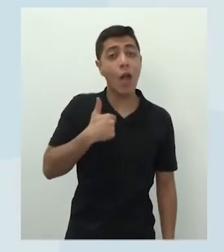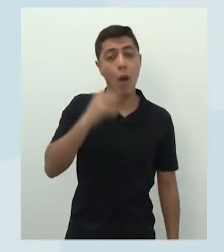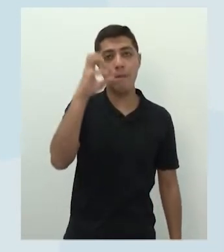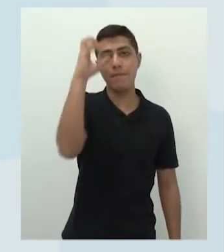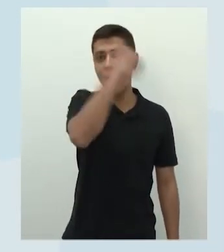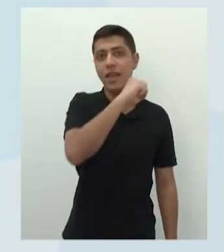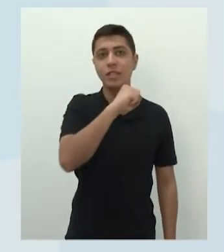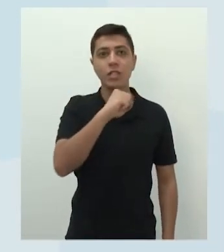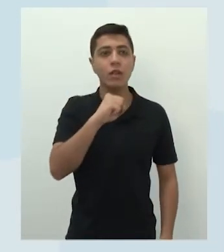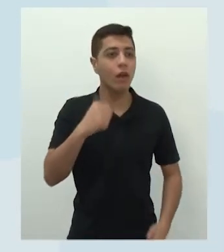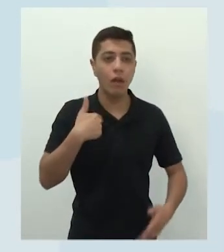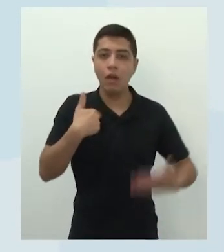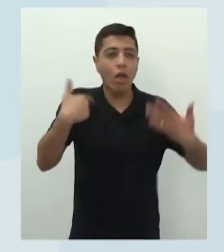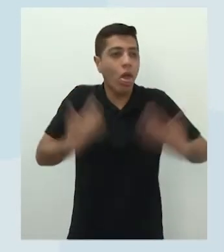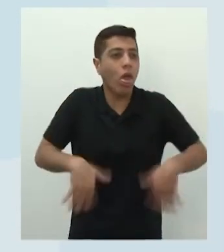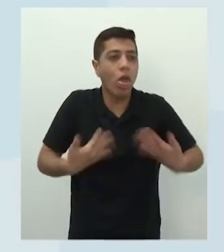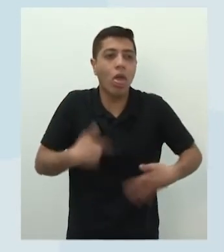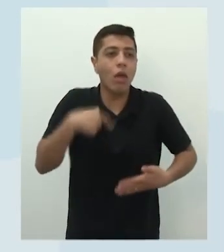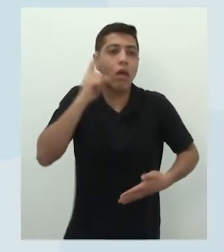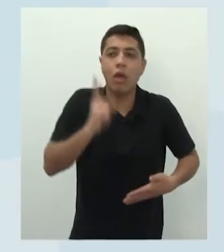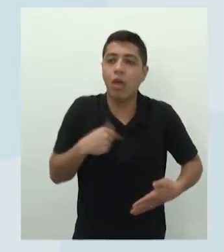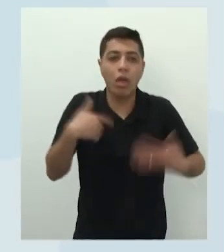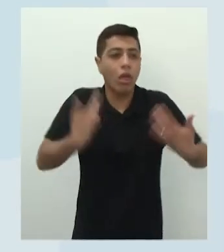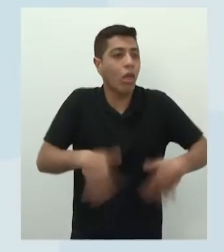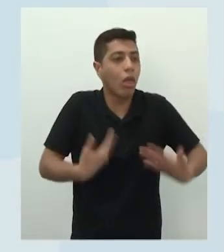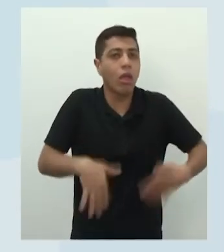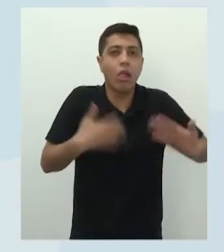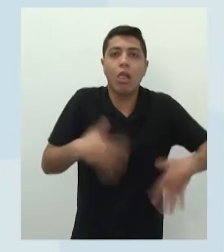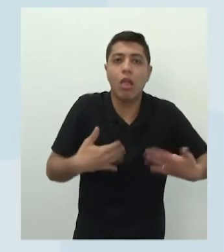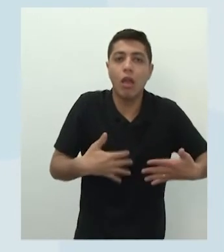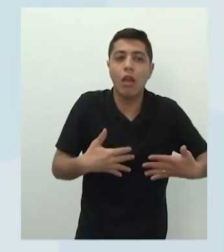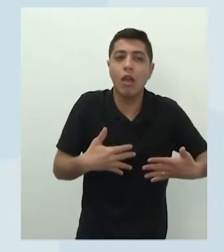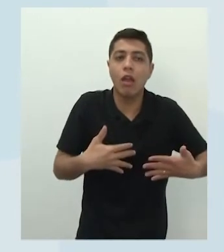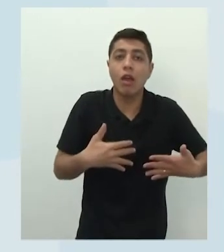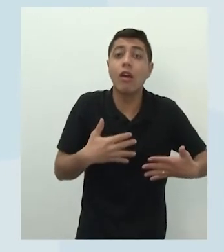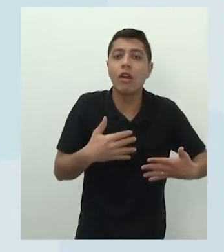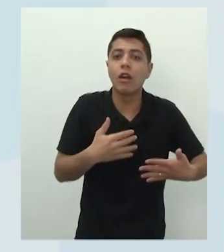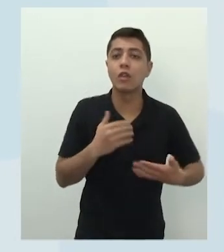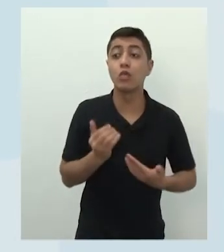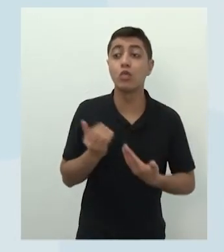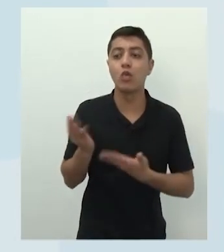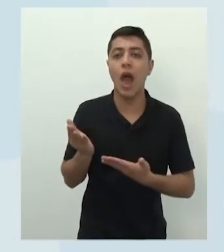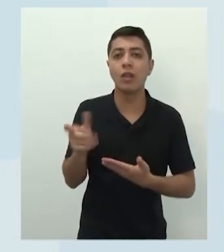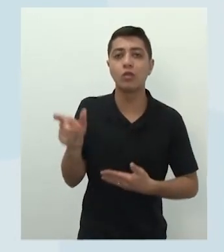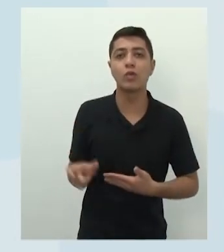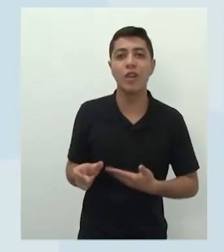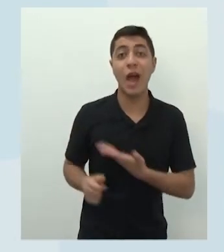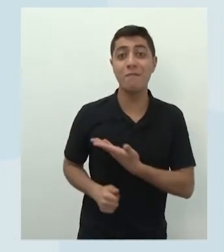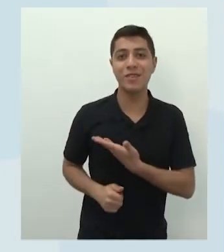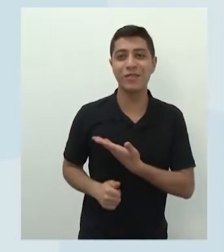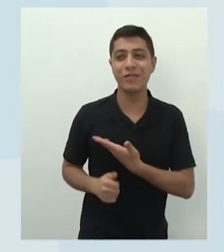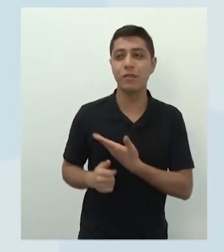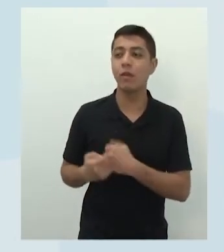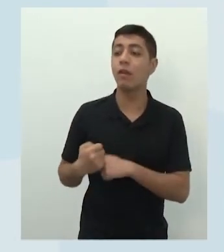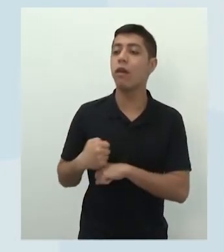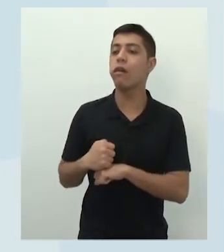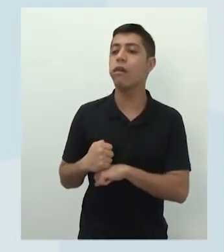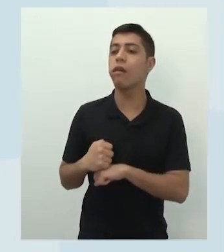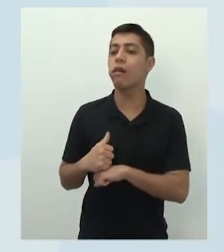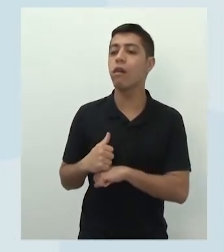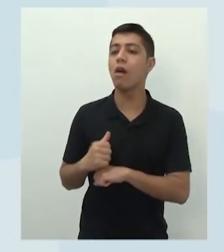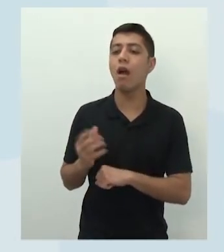exemplo que vou usar durante a minha apresentação toda. Né? O meu conhecimento está no colega. Veja, eu